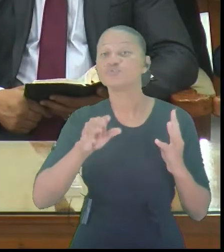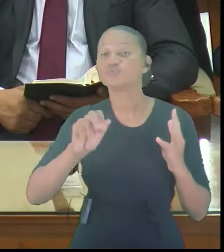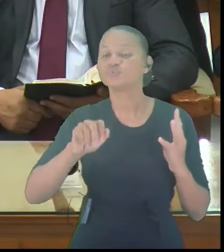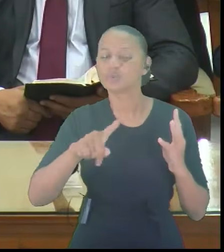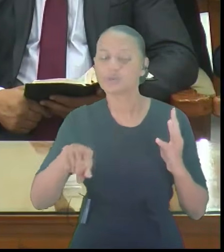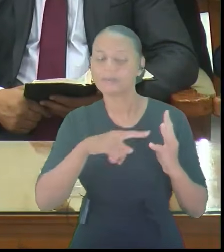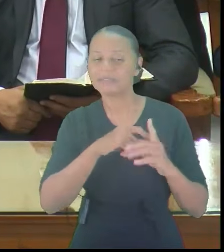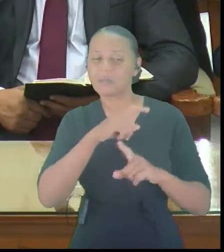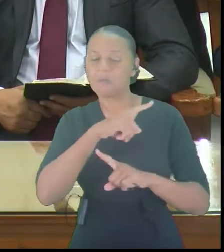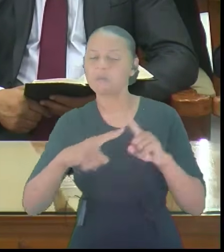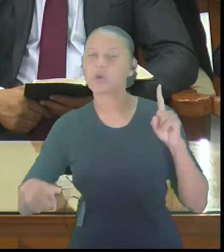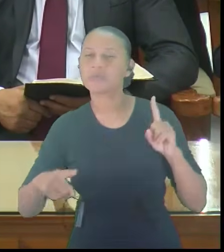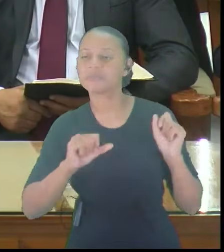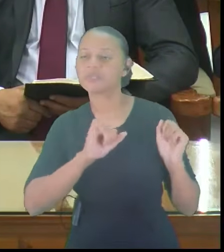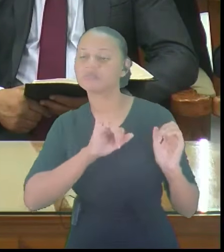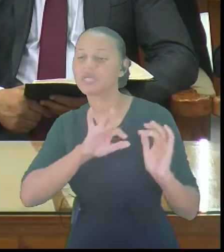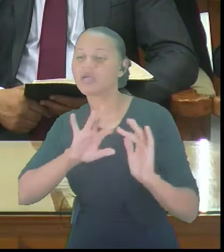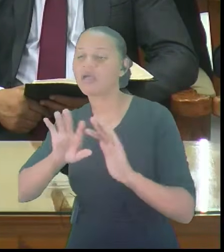reunirem no alpendre?